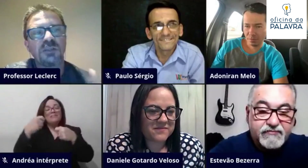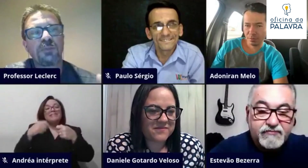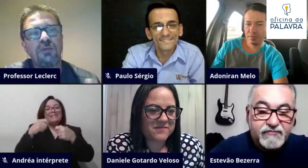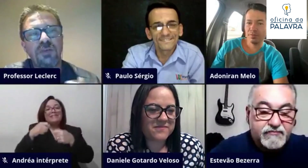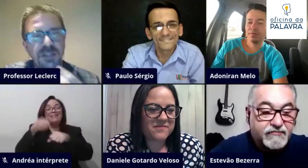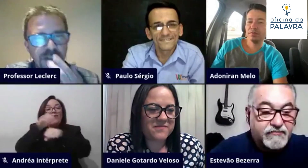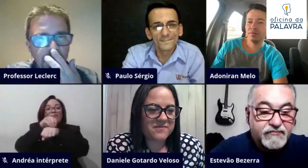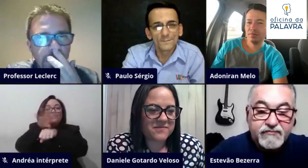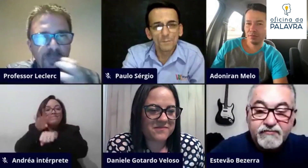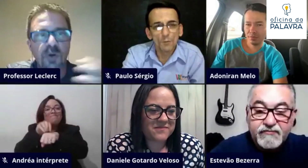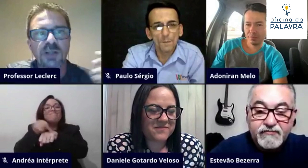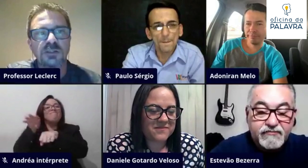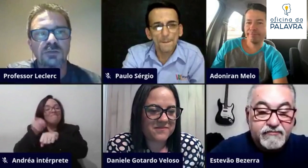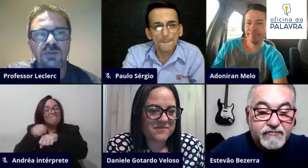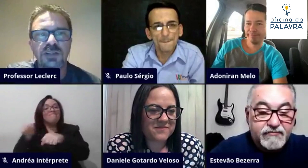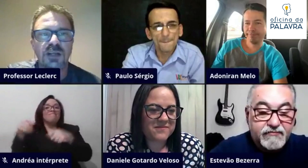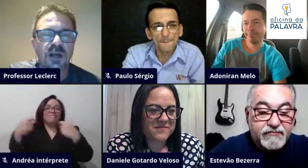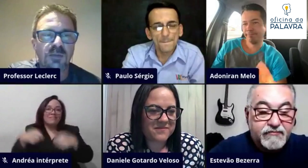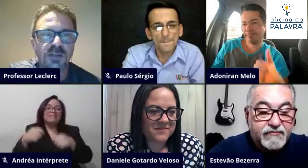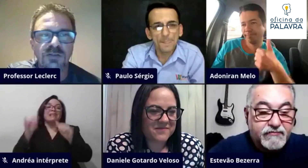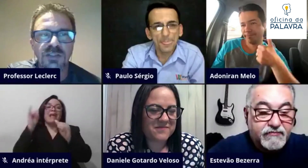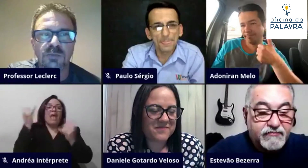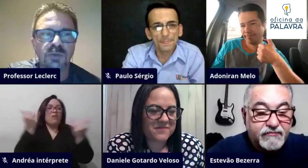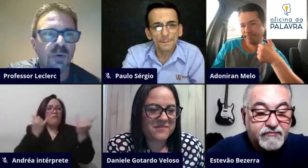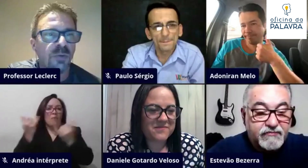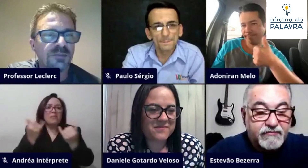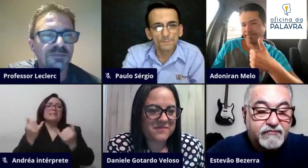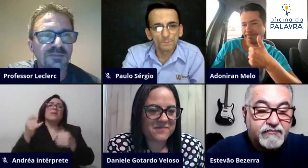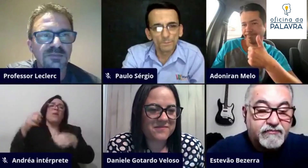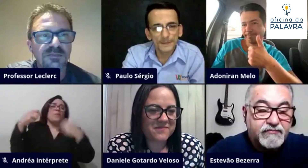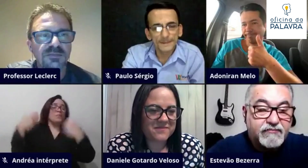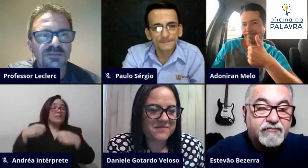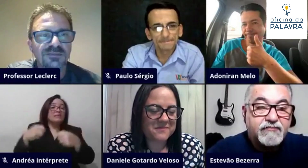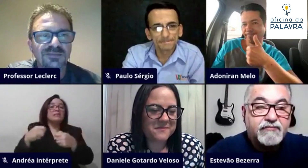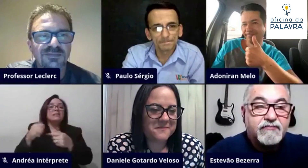a outra para oferecer respostas, oferecer caminhos, vai ser muito bom.